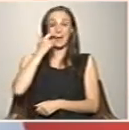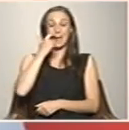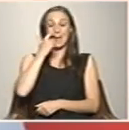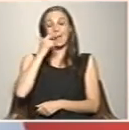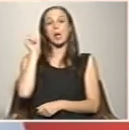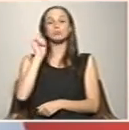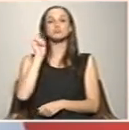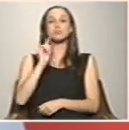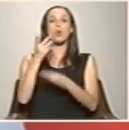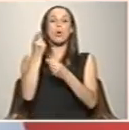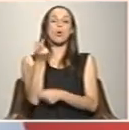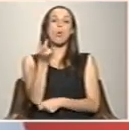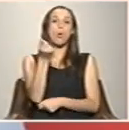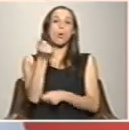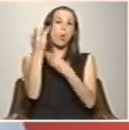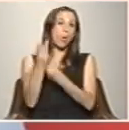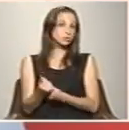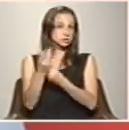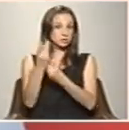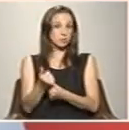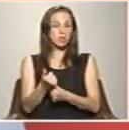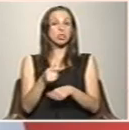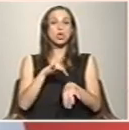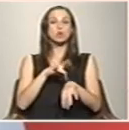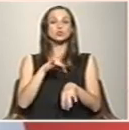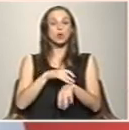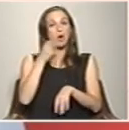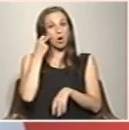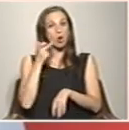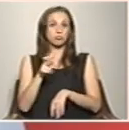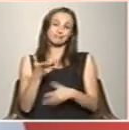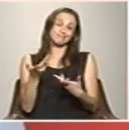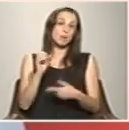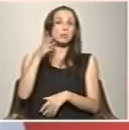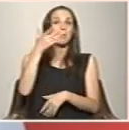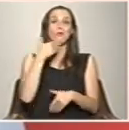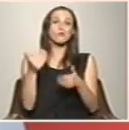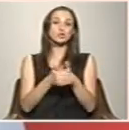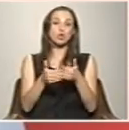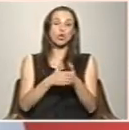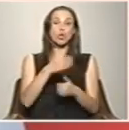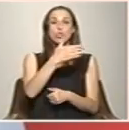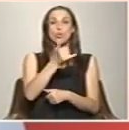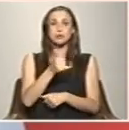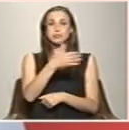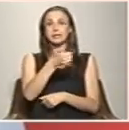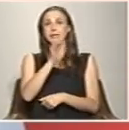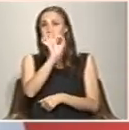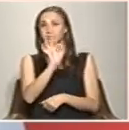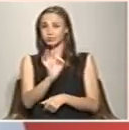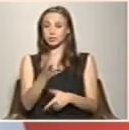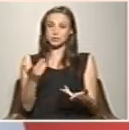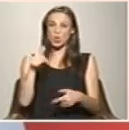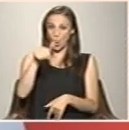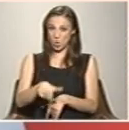no orçamento da saúde das doenças crónicas, que é sobretudo dos idosos, andava pelos 12, 15%. Hoje, se fizermos uma